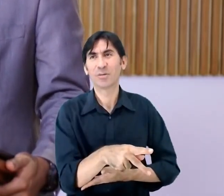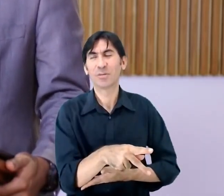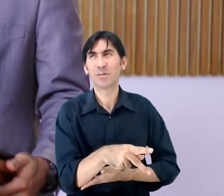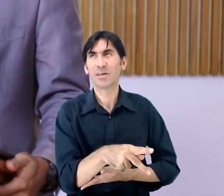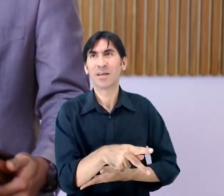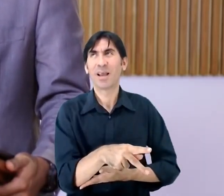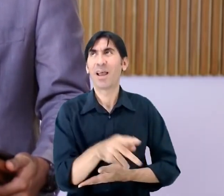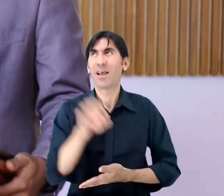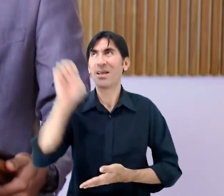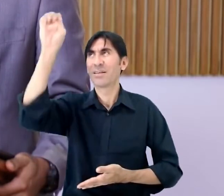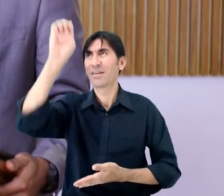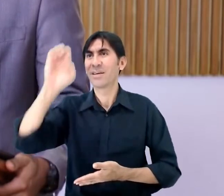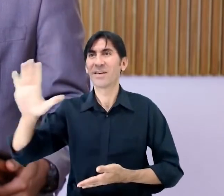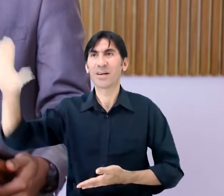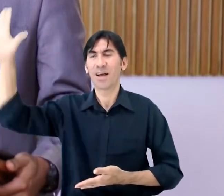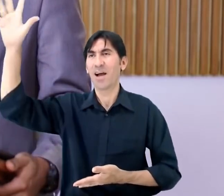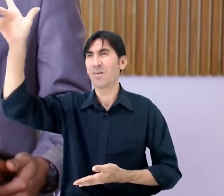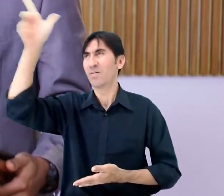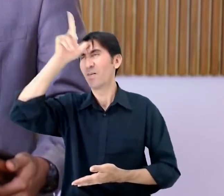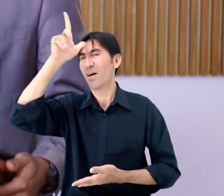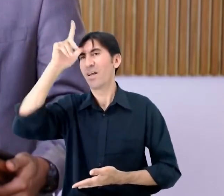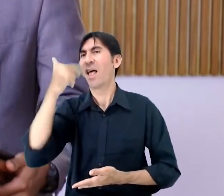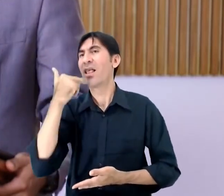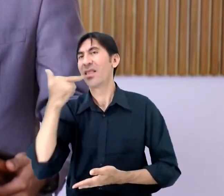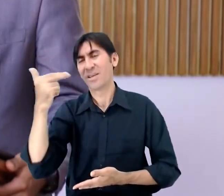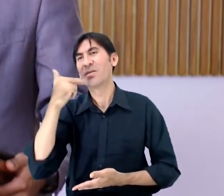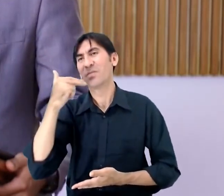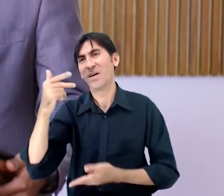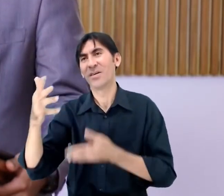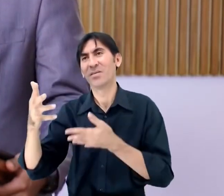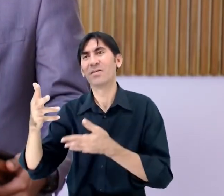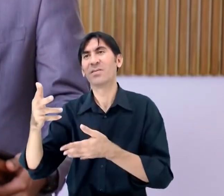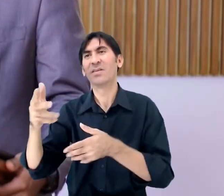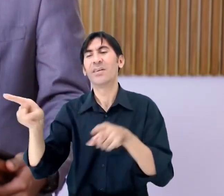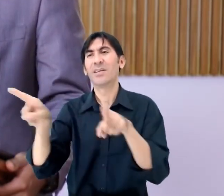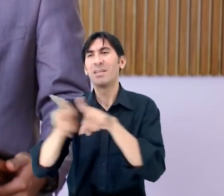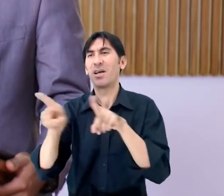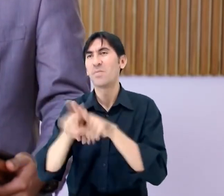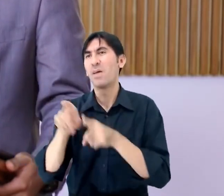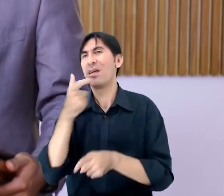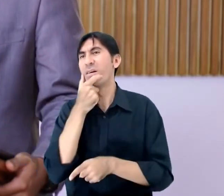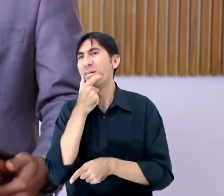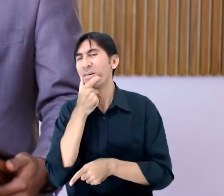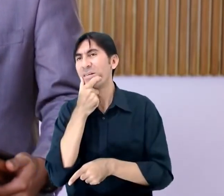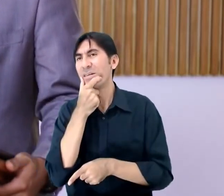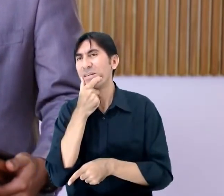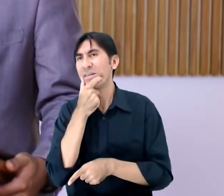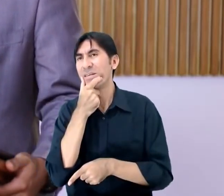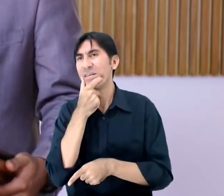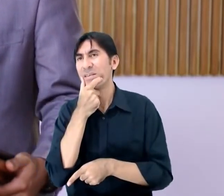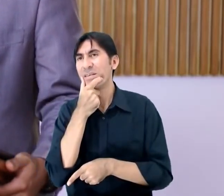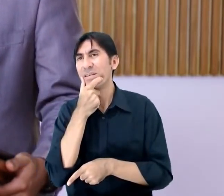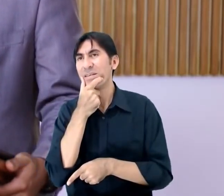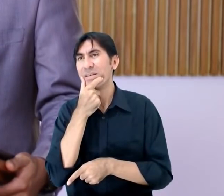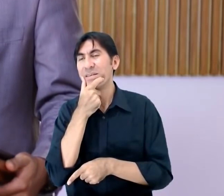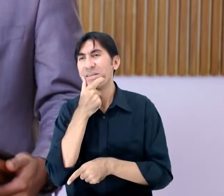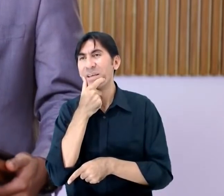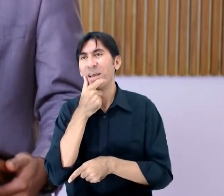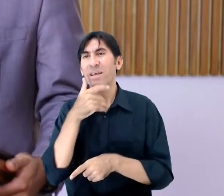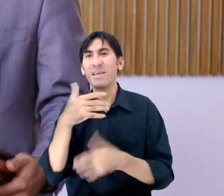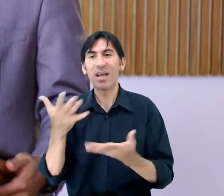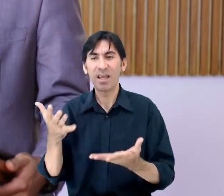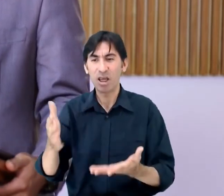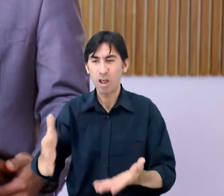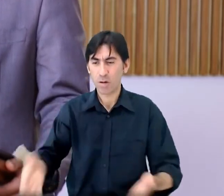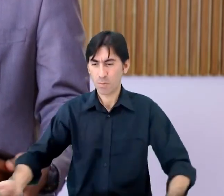Europa, falava muito bem o alemão e o inglês. E ele trouxe várias caixas